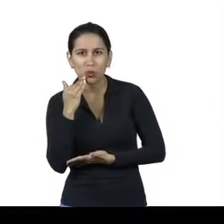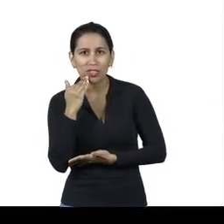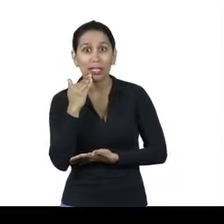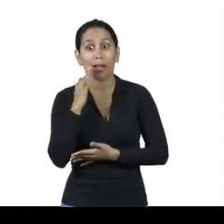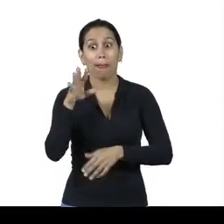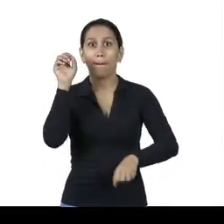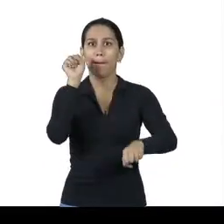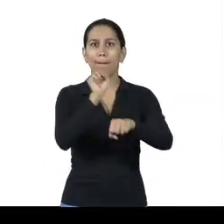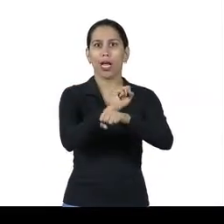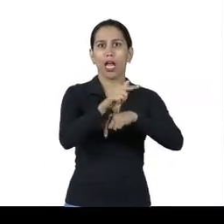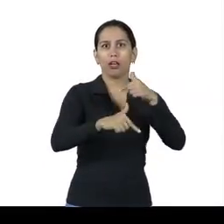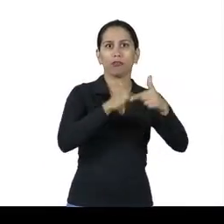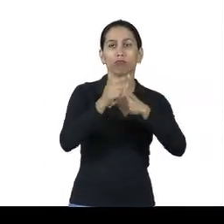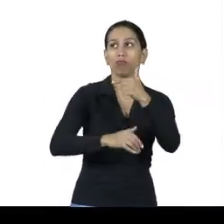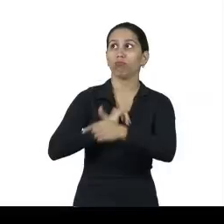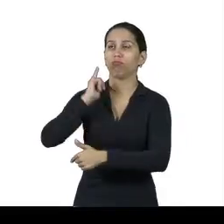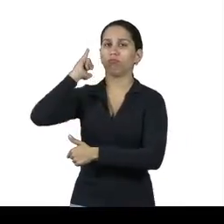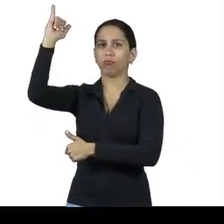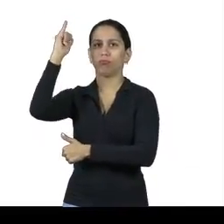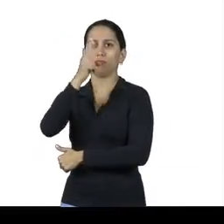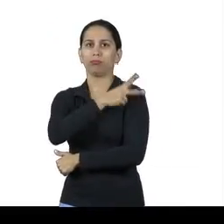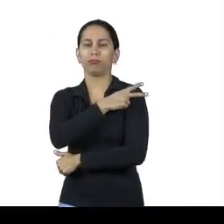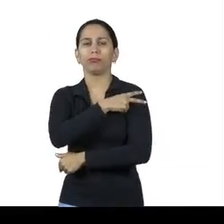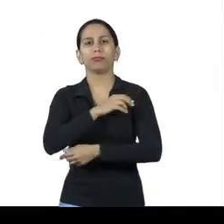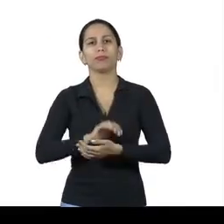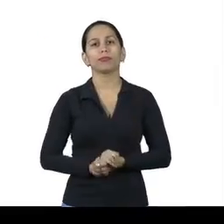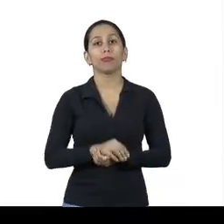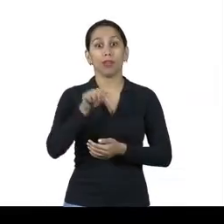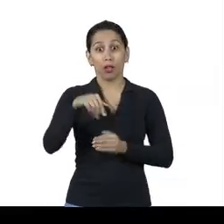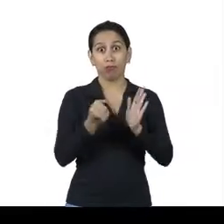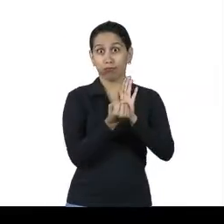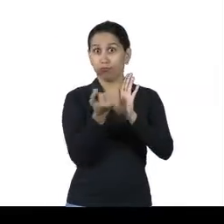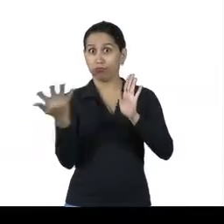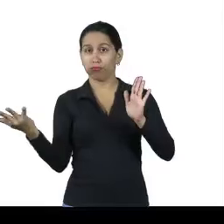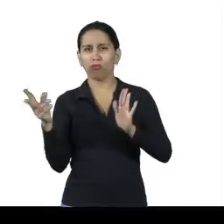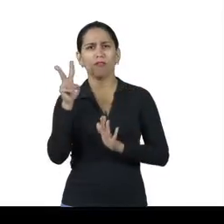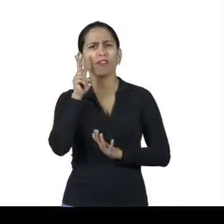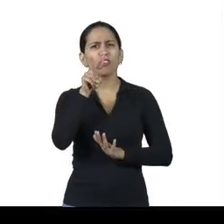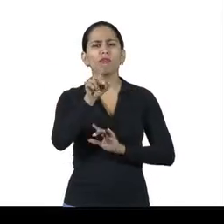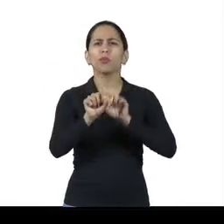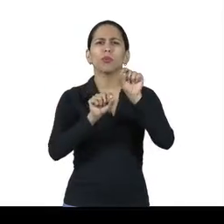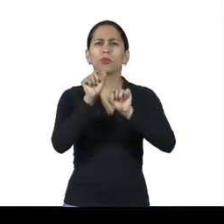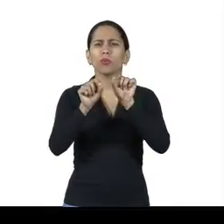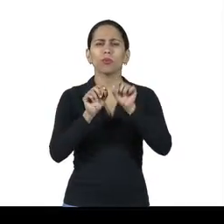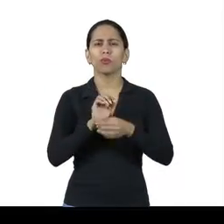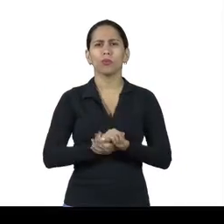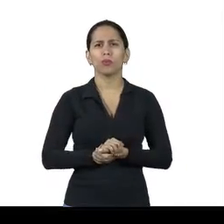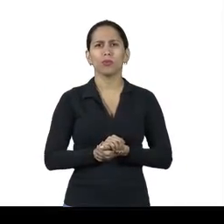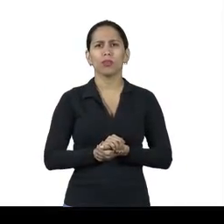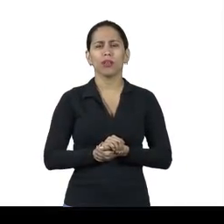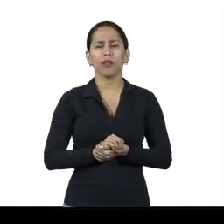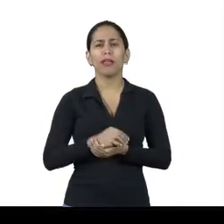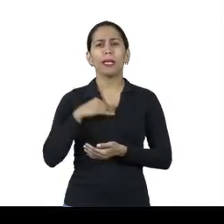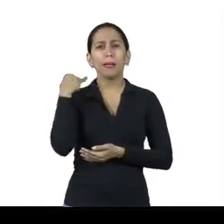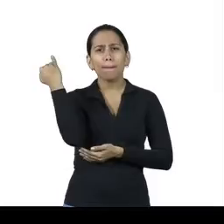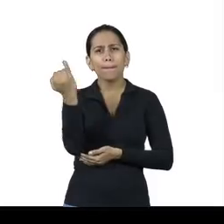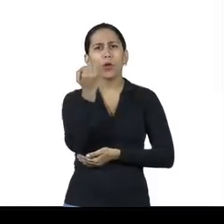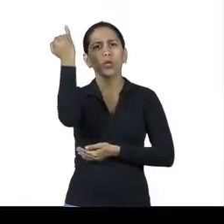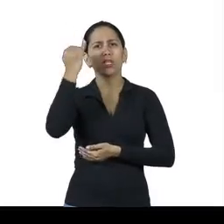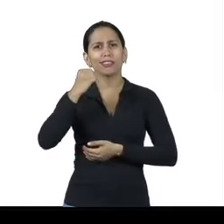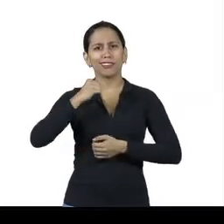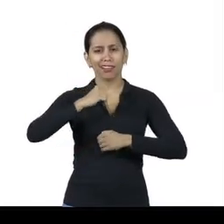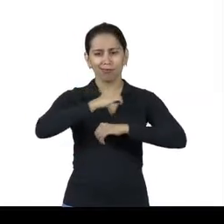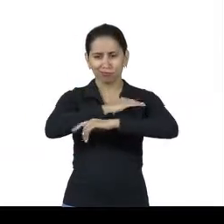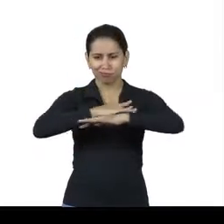comunicar imediatamente ao seu superior. Neste episódio, você viu a importância de se ter uma área para